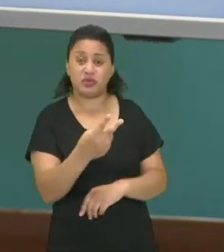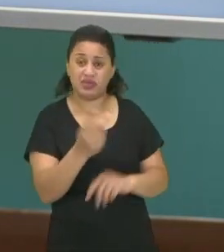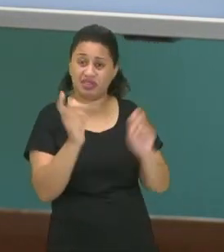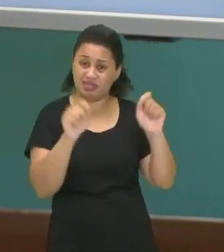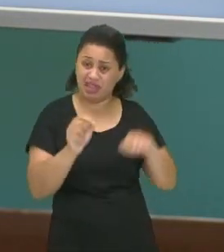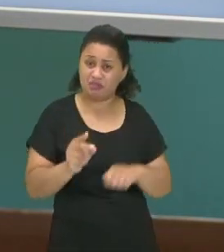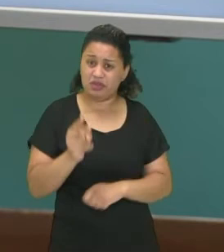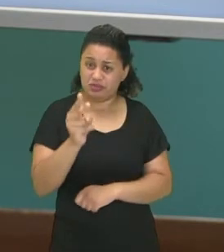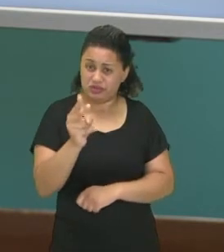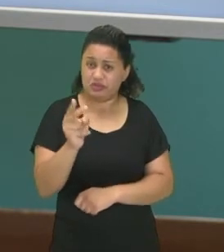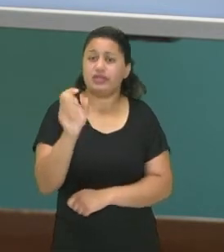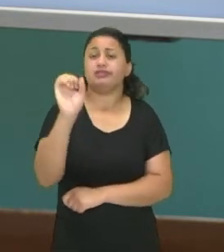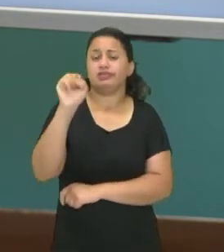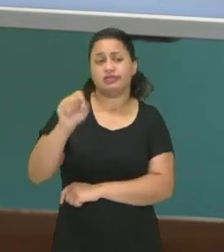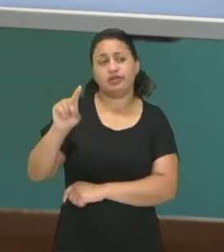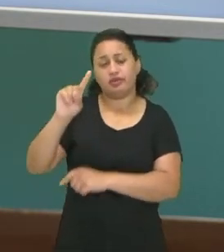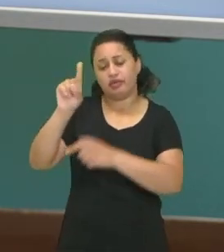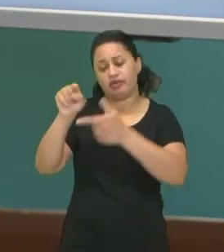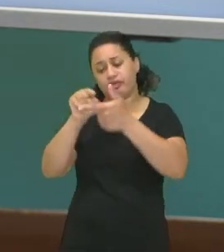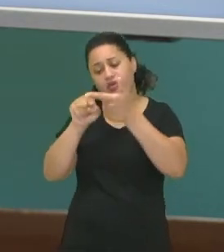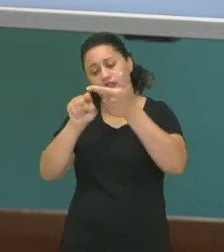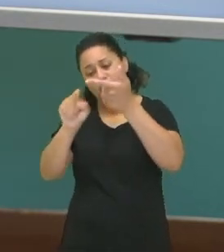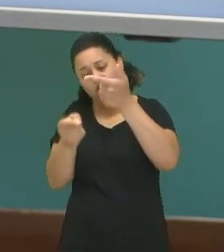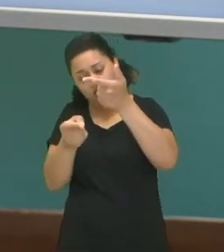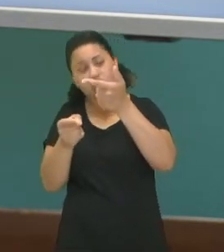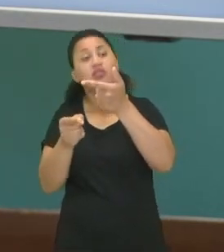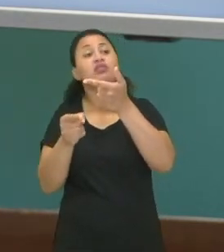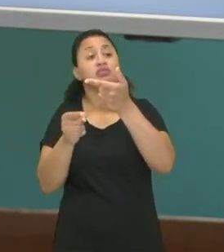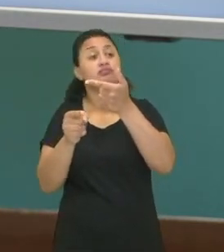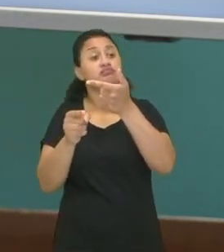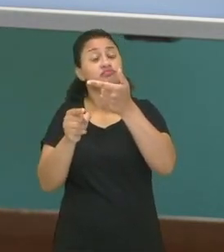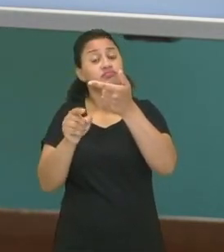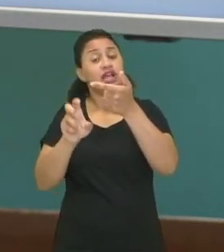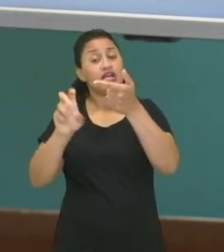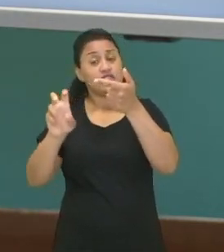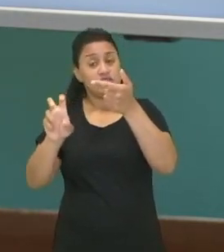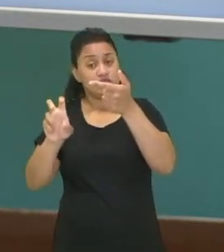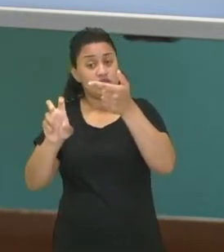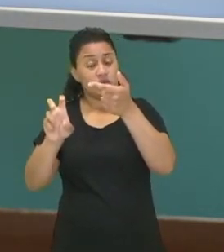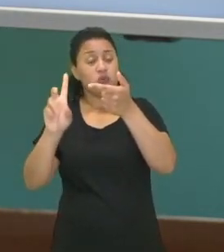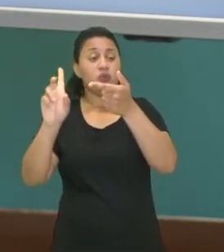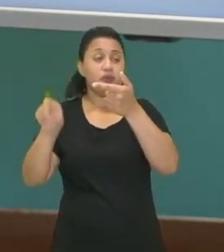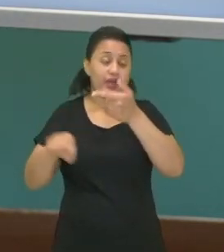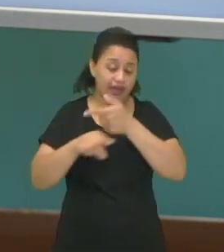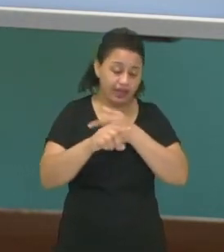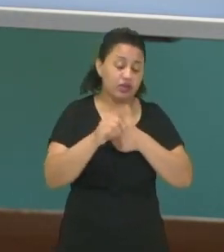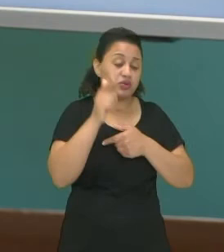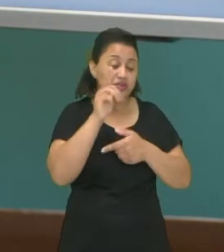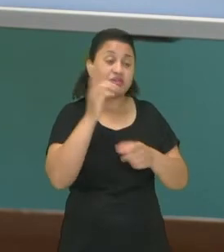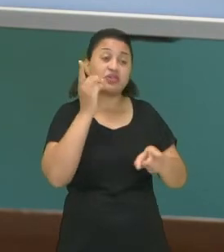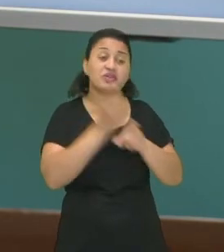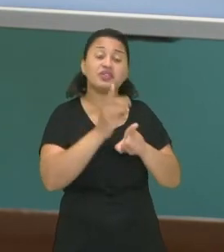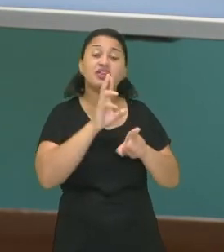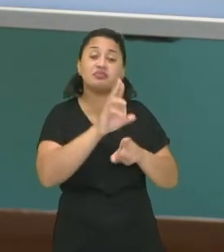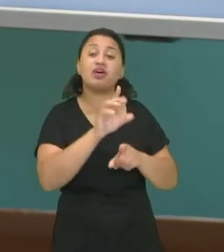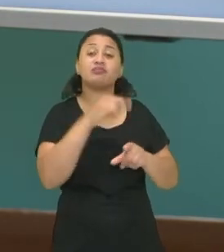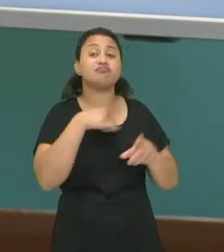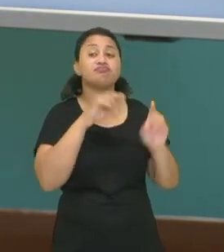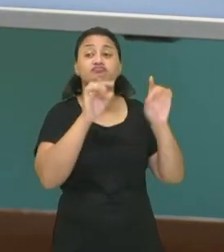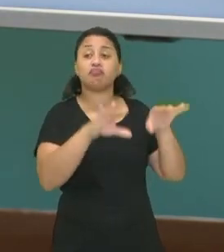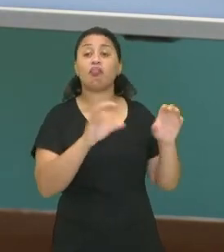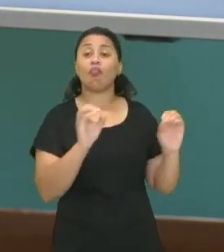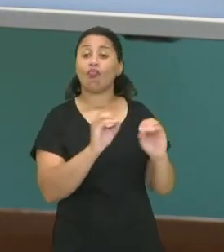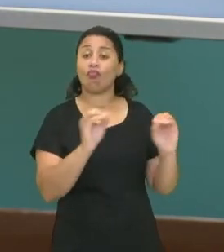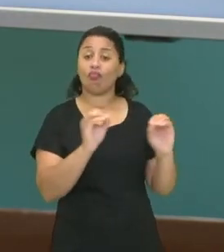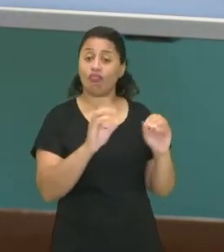né? Acrescenta o zero aqui e vai ficar 20 divididos por 4, que vai dar 5, né? Porque 5 vezes 4 vai dar 20 e deixa o